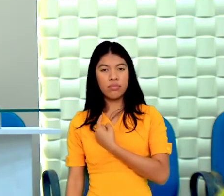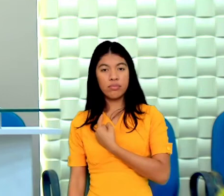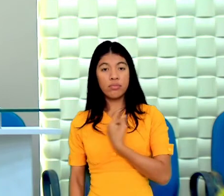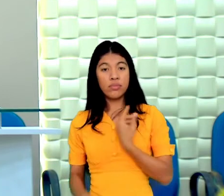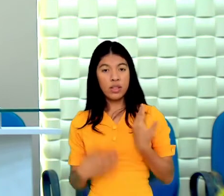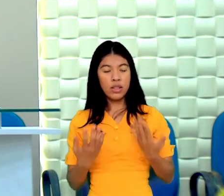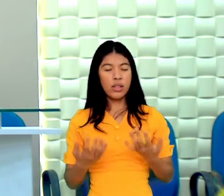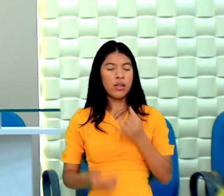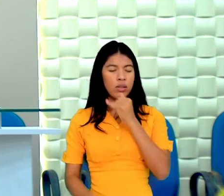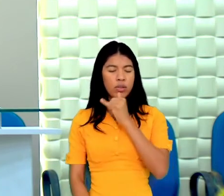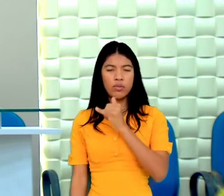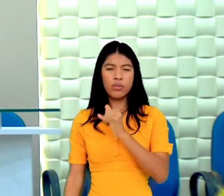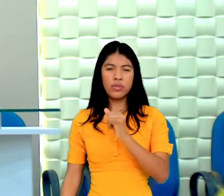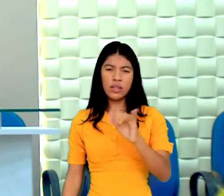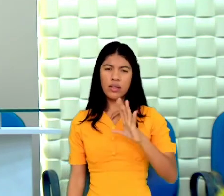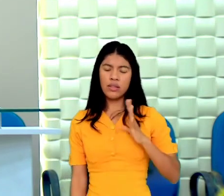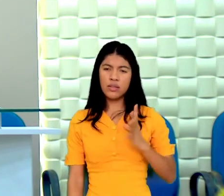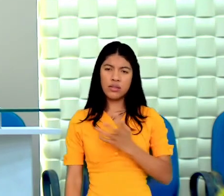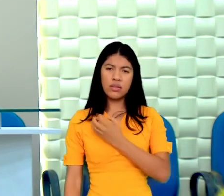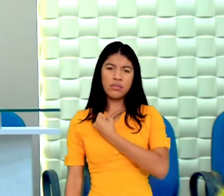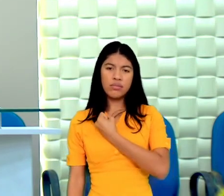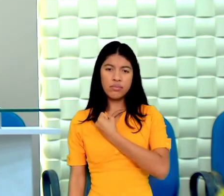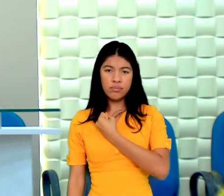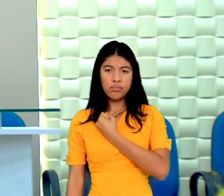Então fale desta salvação.